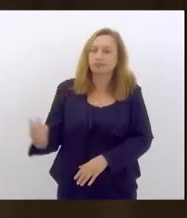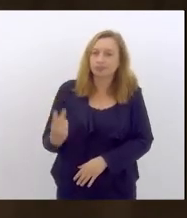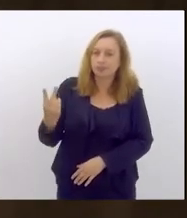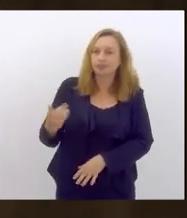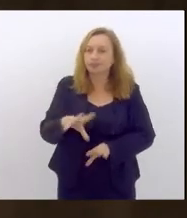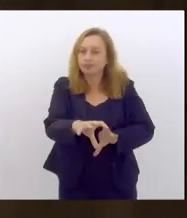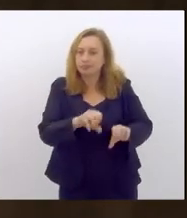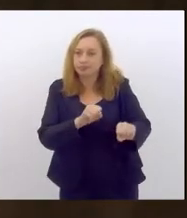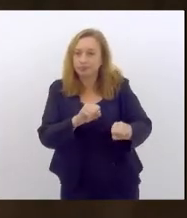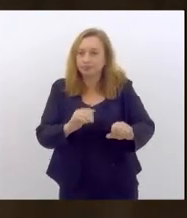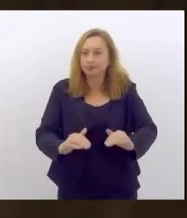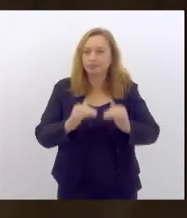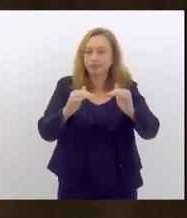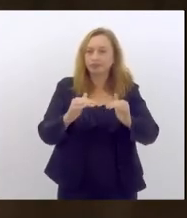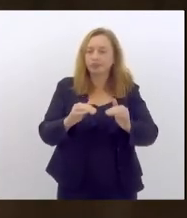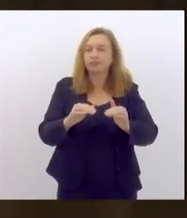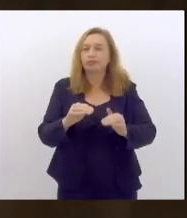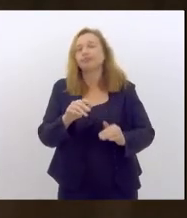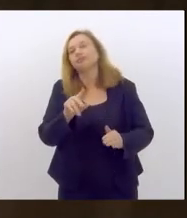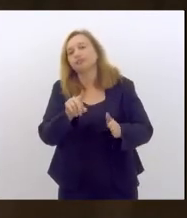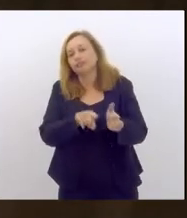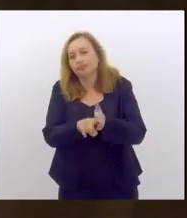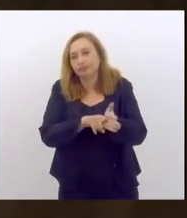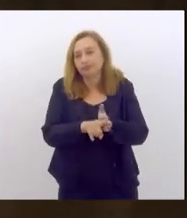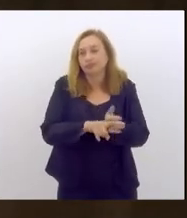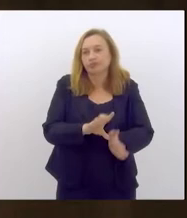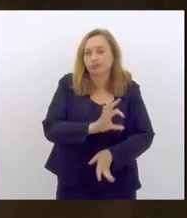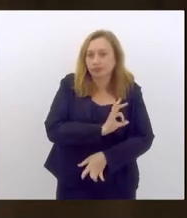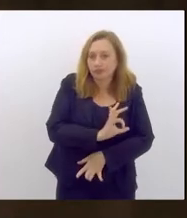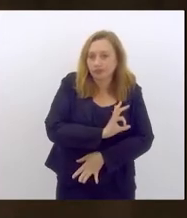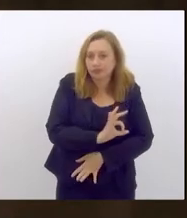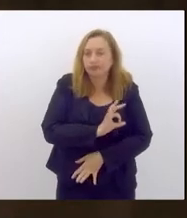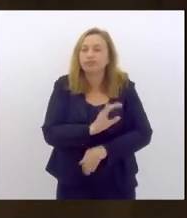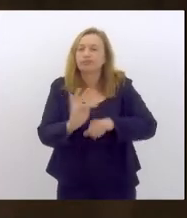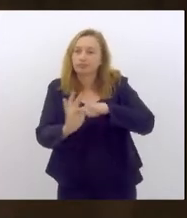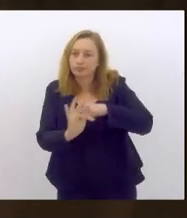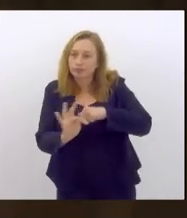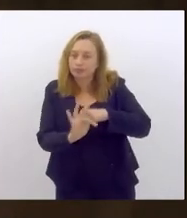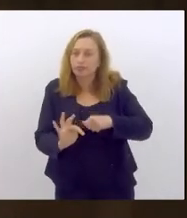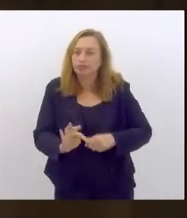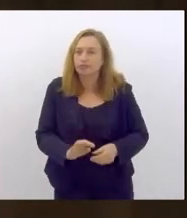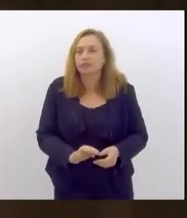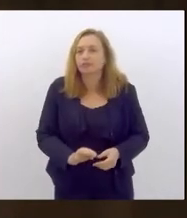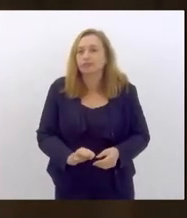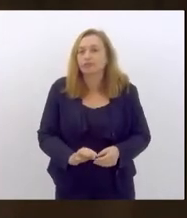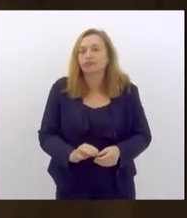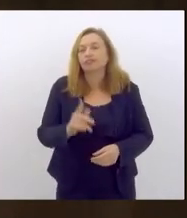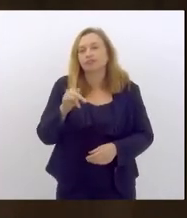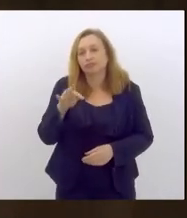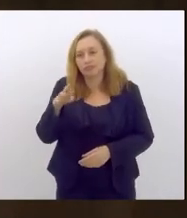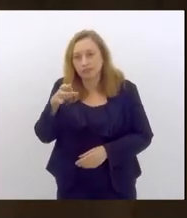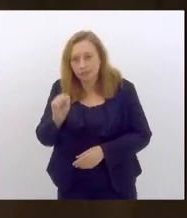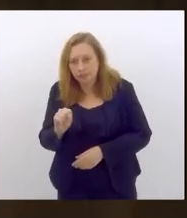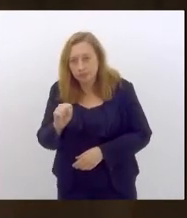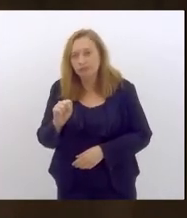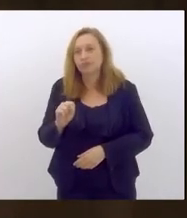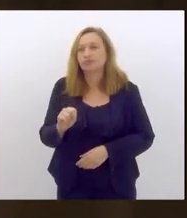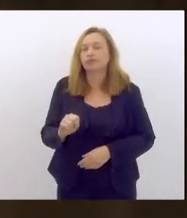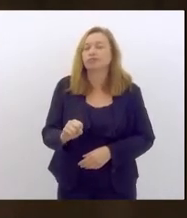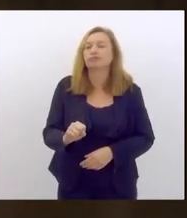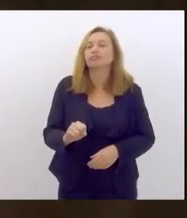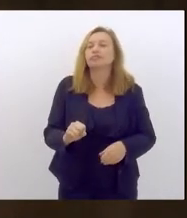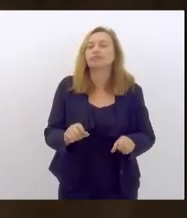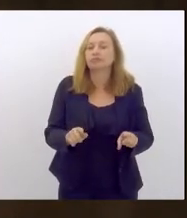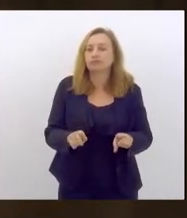nível superior de investigadores, valorizar a polícia técnica, peritos e peritos papiloscopistas,